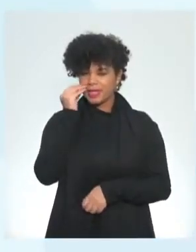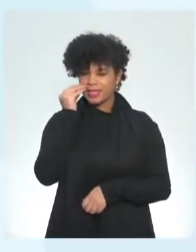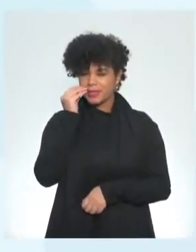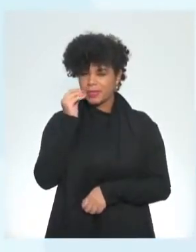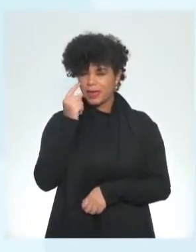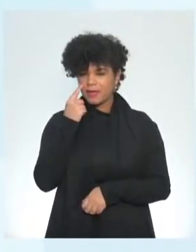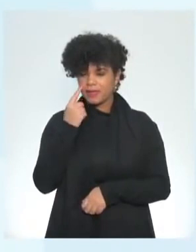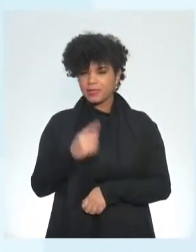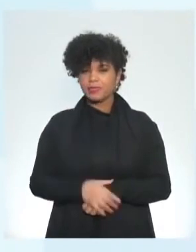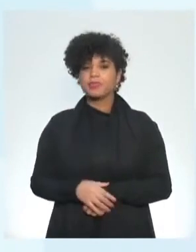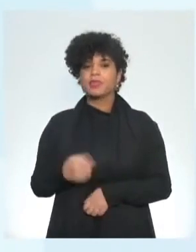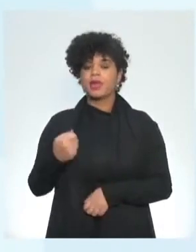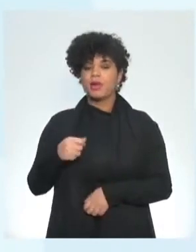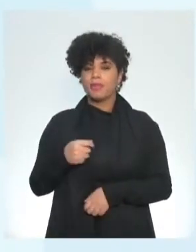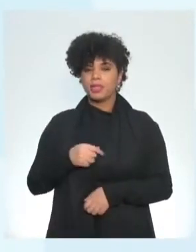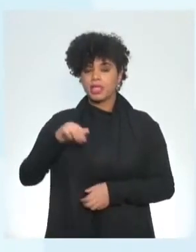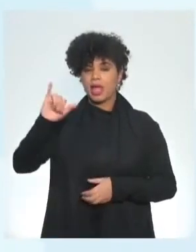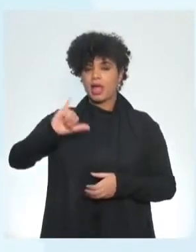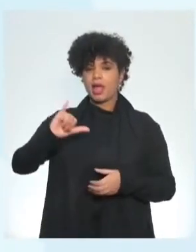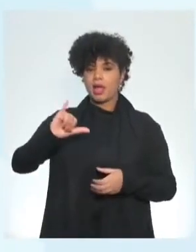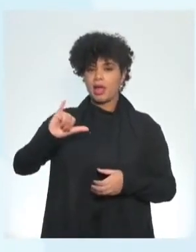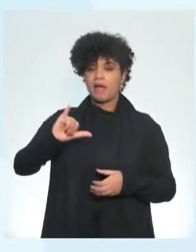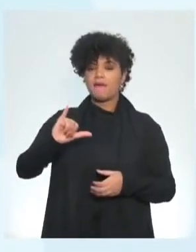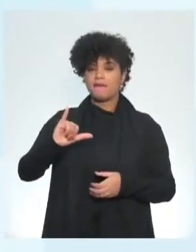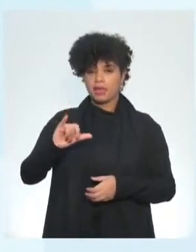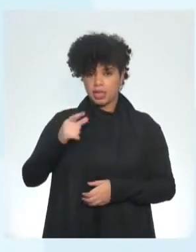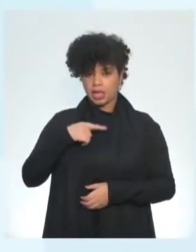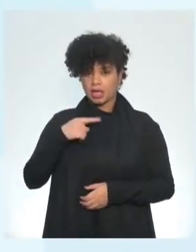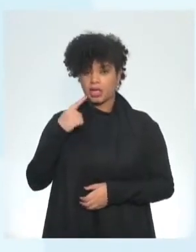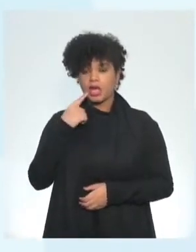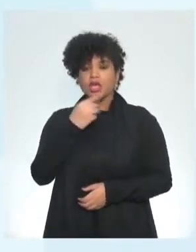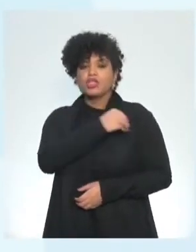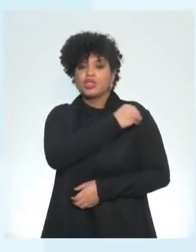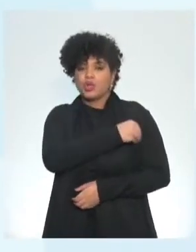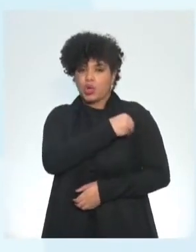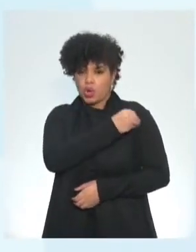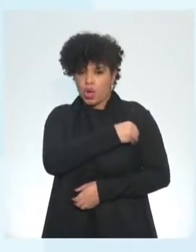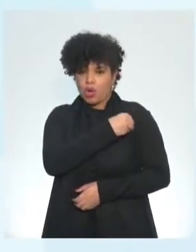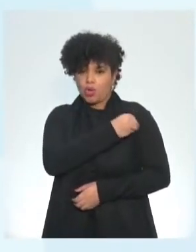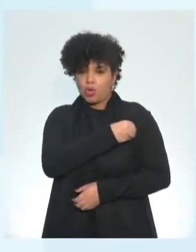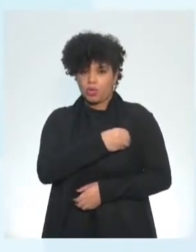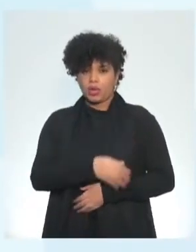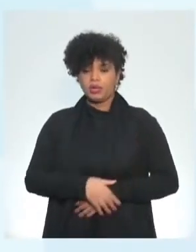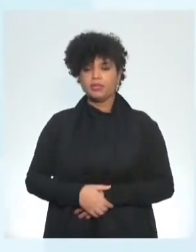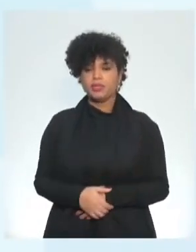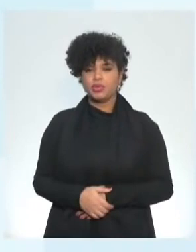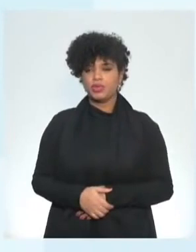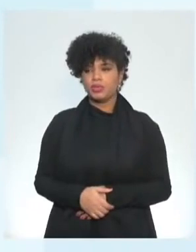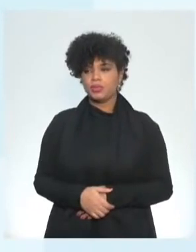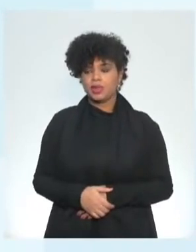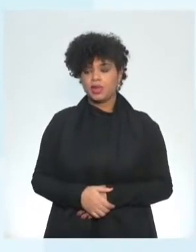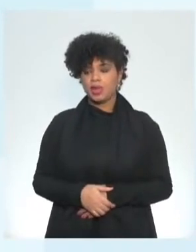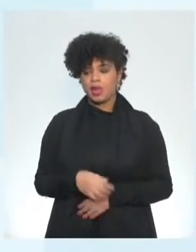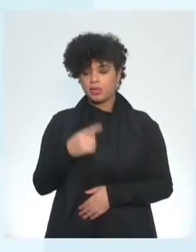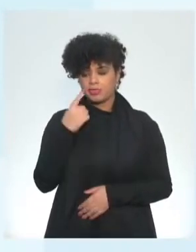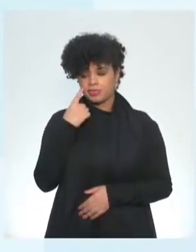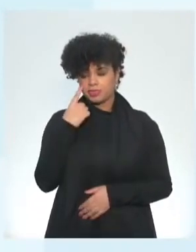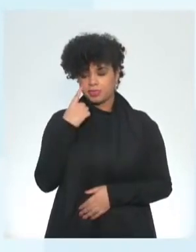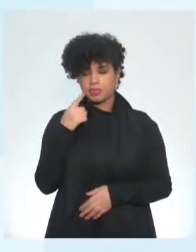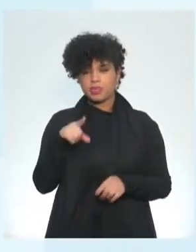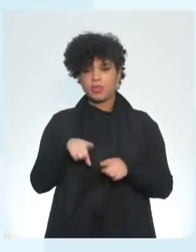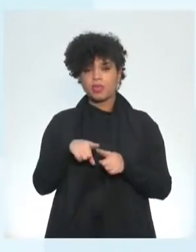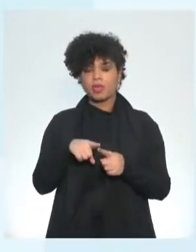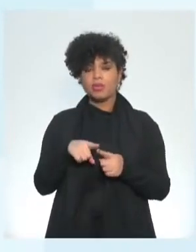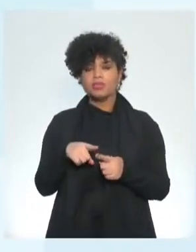titulação. Vinagre incolor, o de álcool é o mais indicado, por ser incolor, né, e